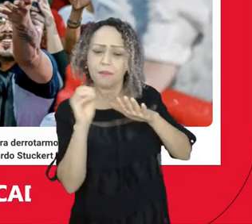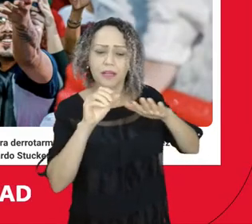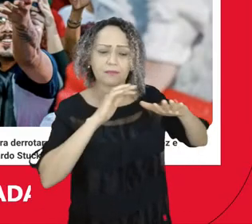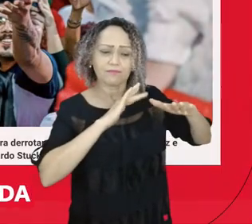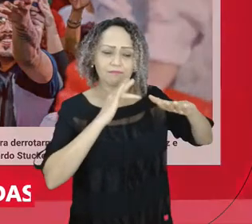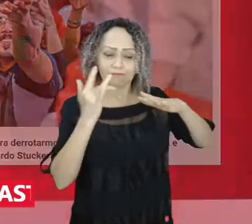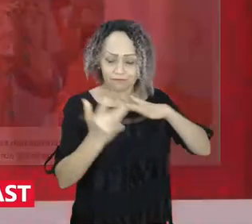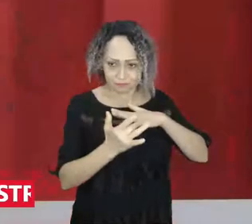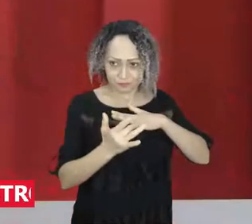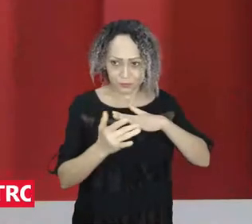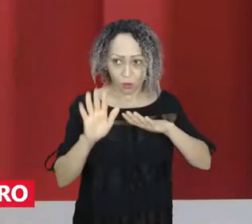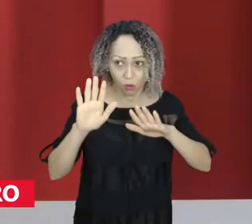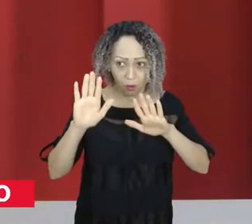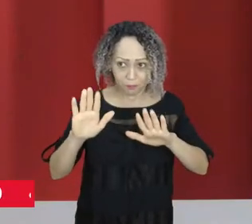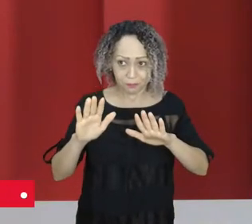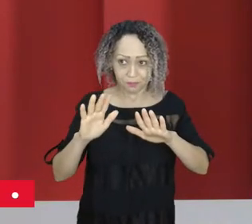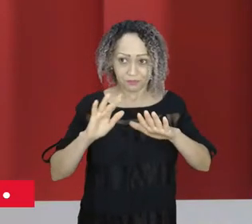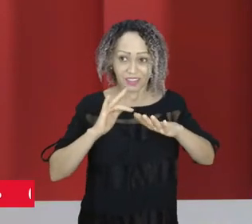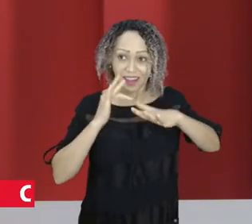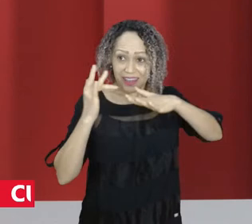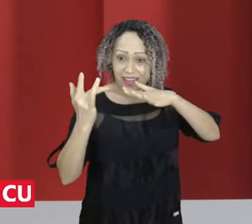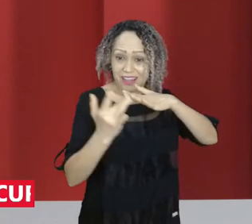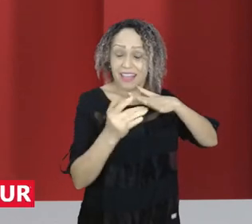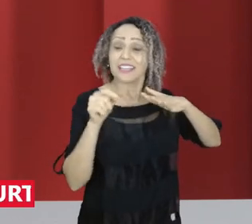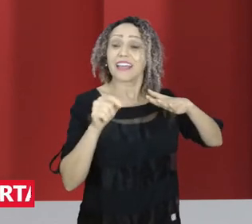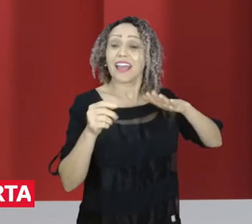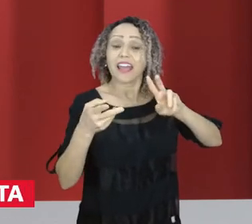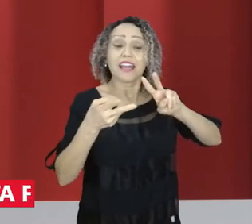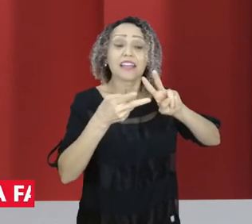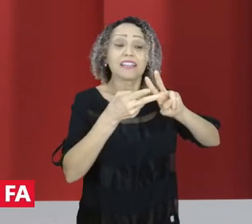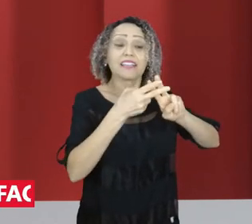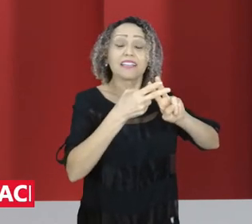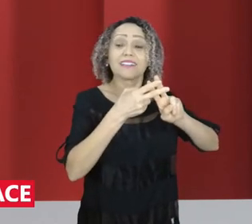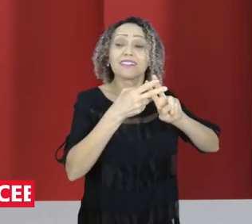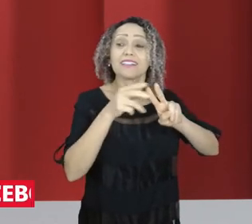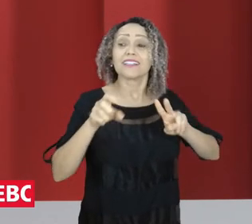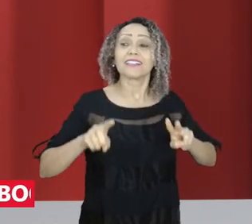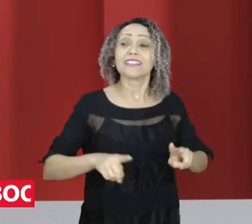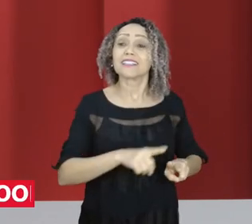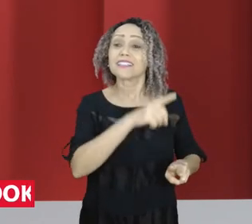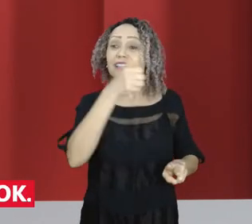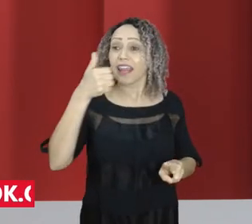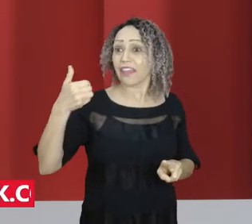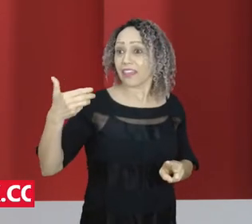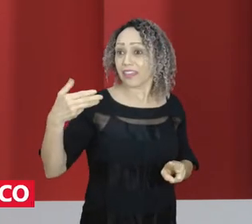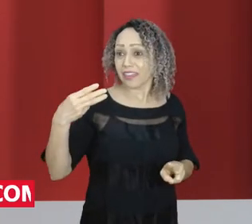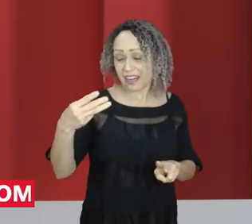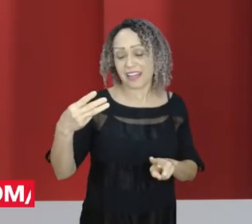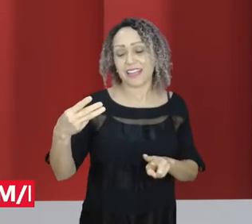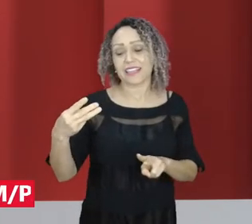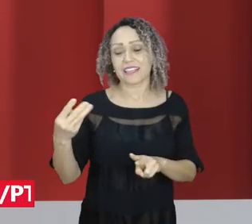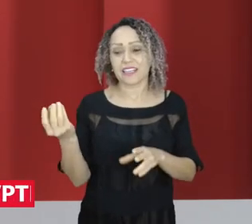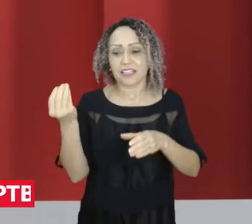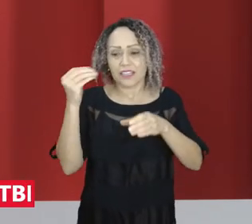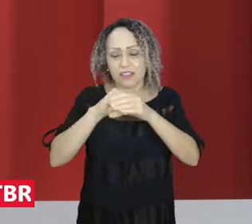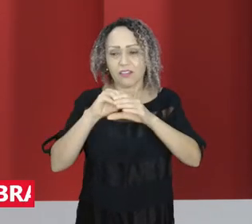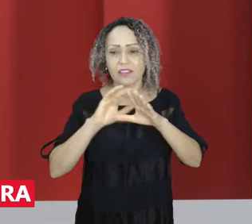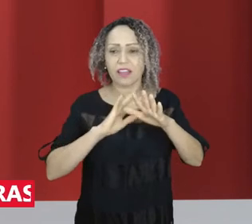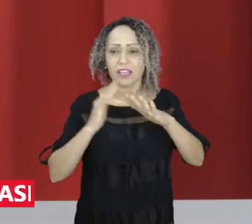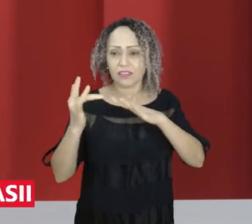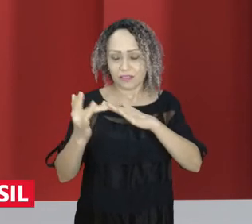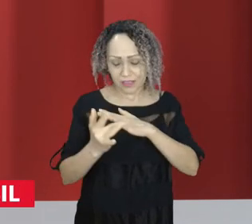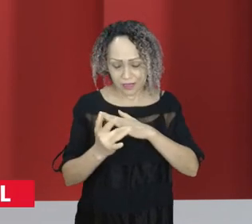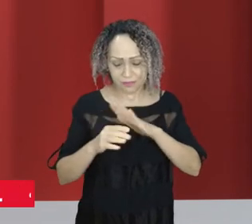dia 13. Gente, vamos usar e abusar. Hashtag dia 13 hoje nas nossas redes sociais. E já tem toda a